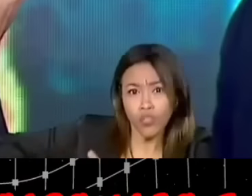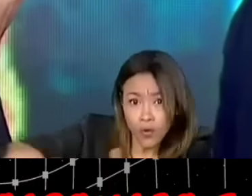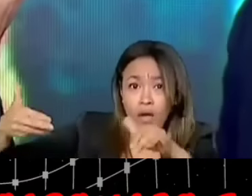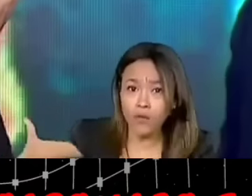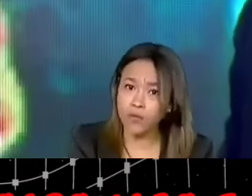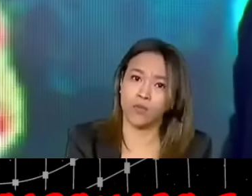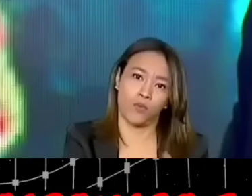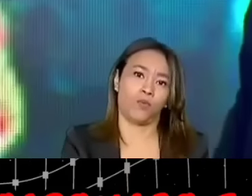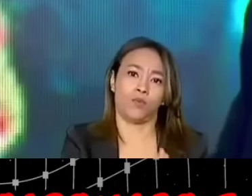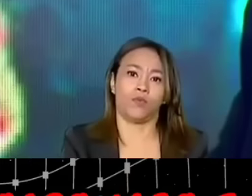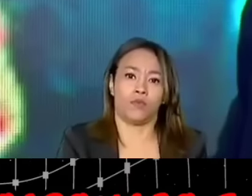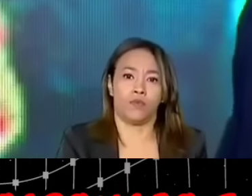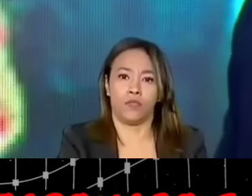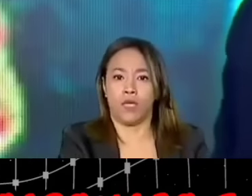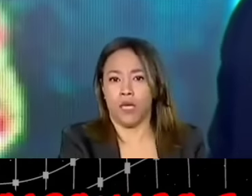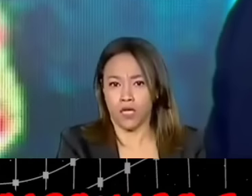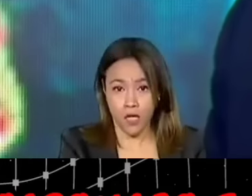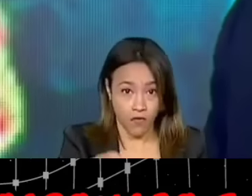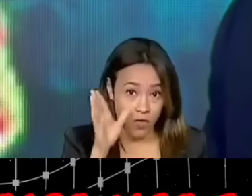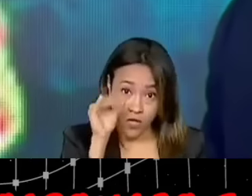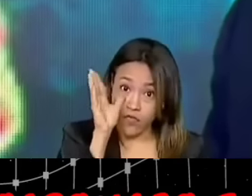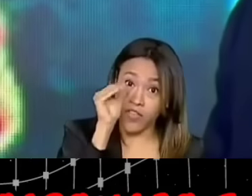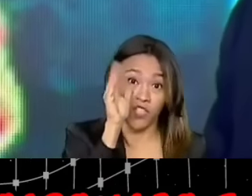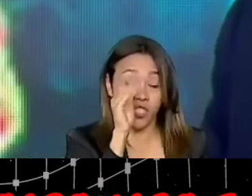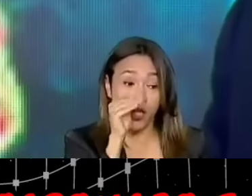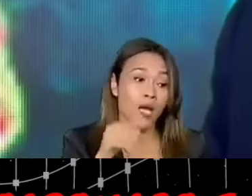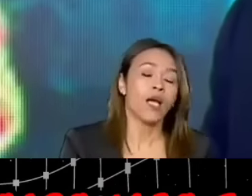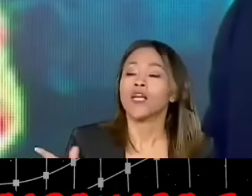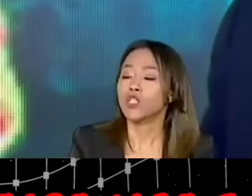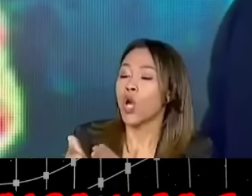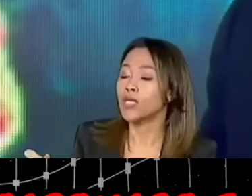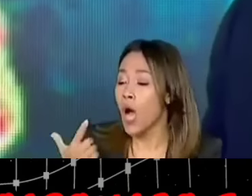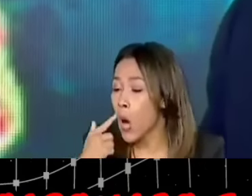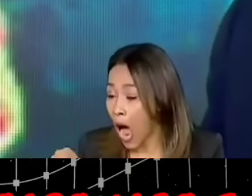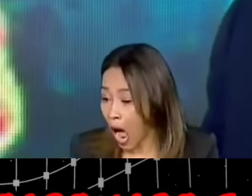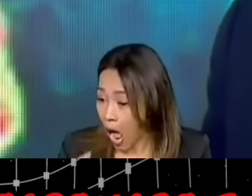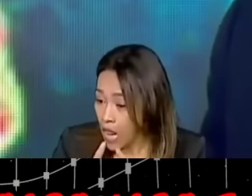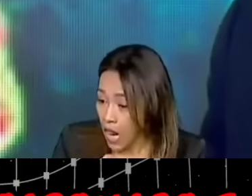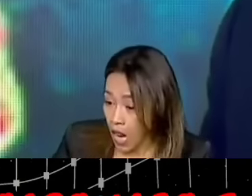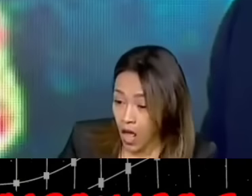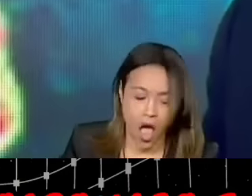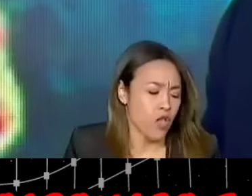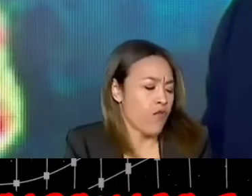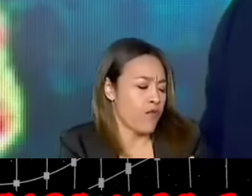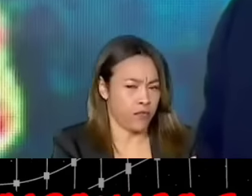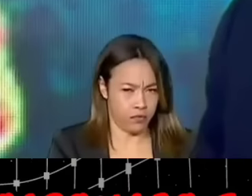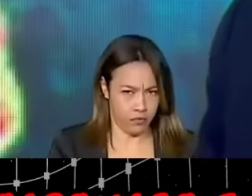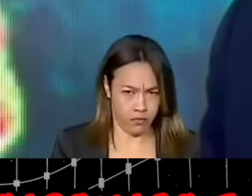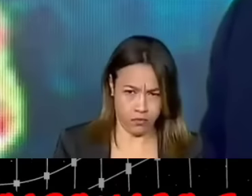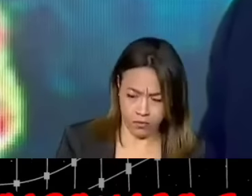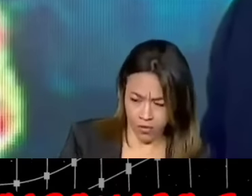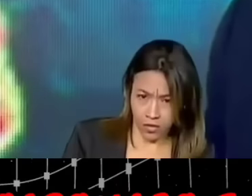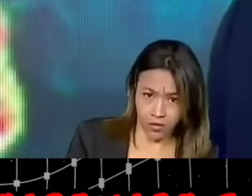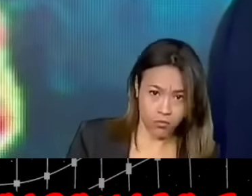isto. Então, você não investiga com base em prova de jornal. Mas se você tem uma denúncia, tem um inquérito, tem indício,